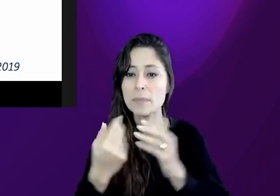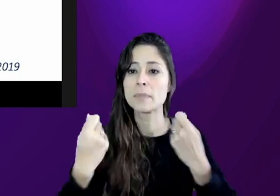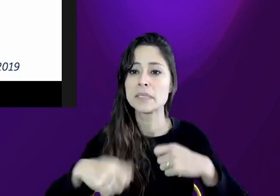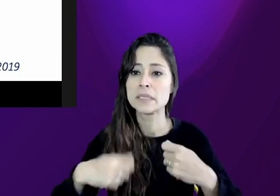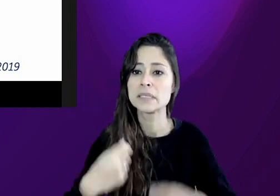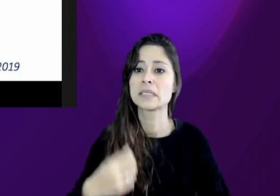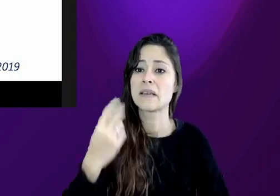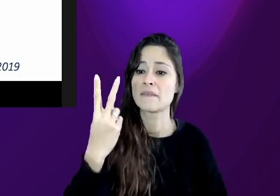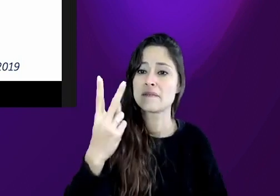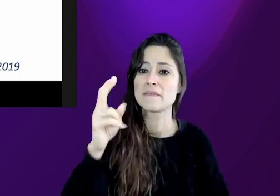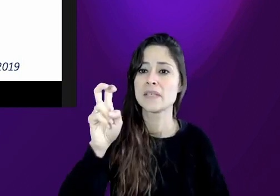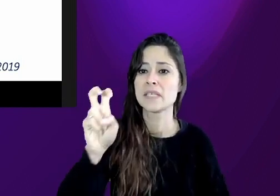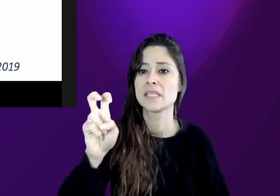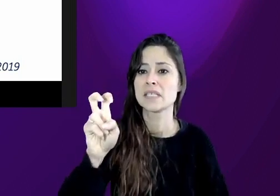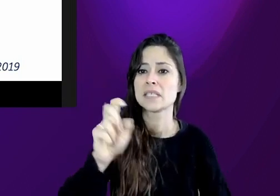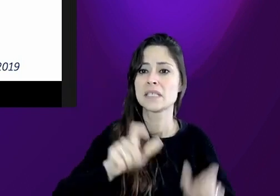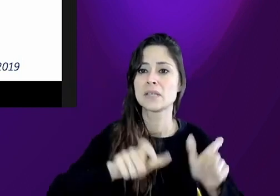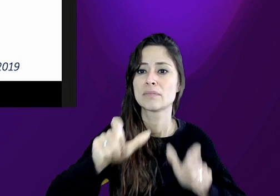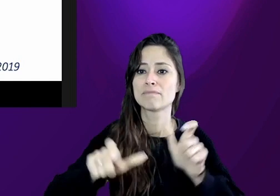para